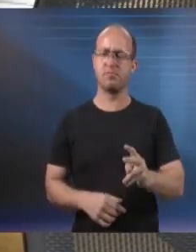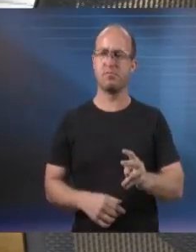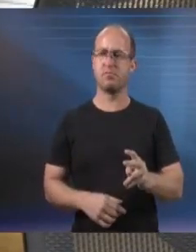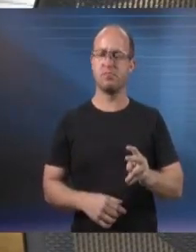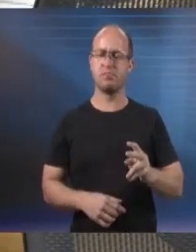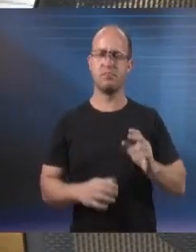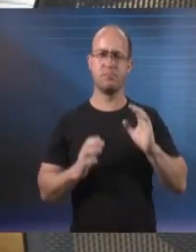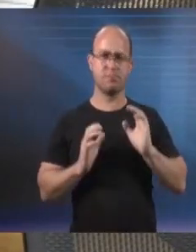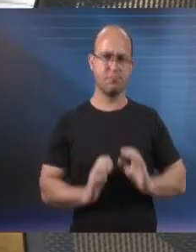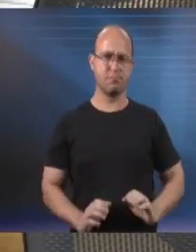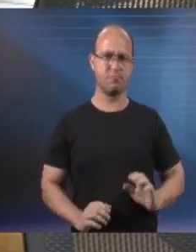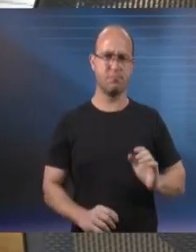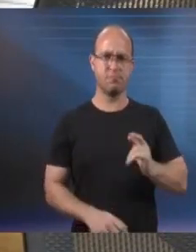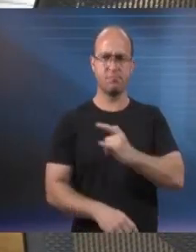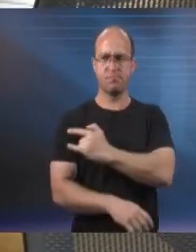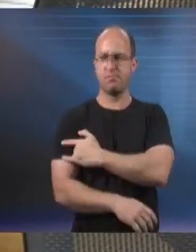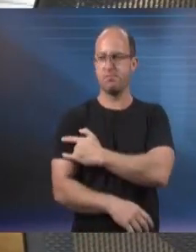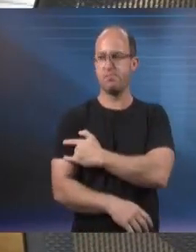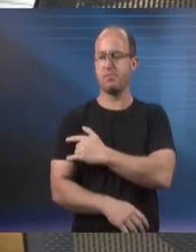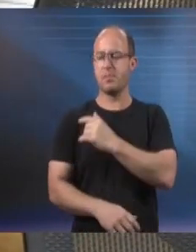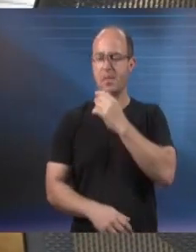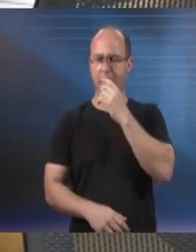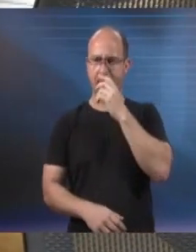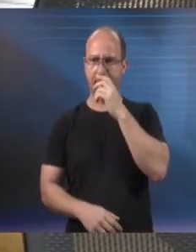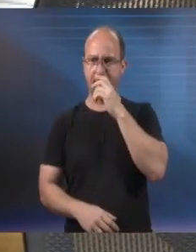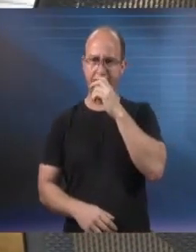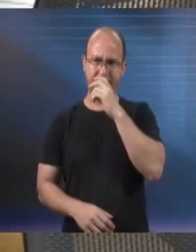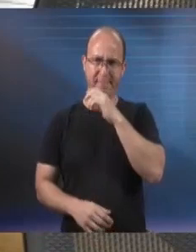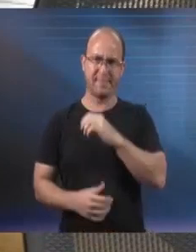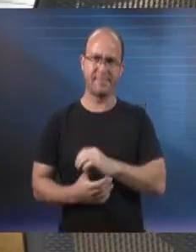dos cidadãos potiguares. Além disso,